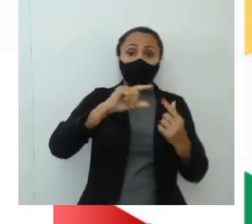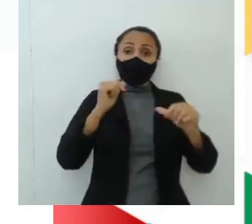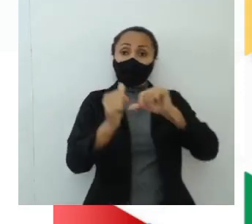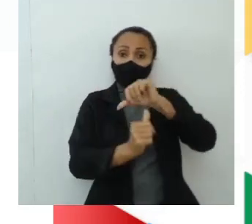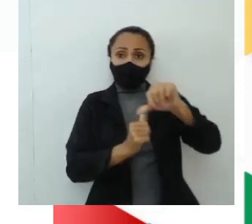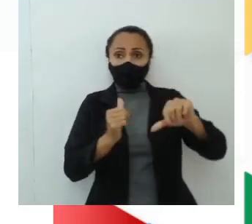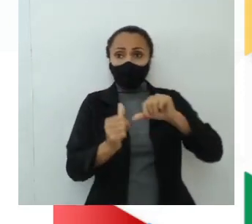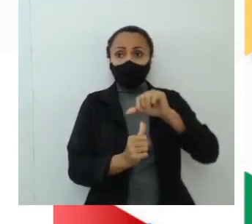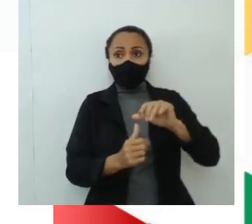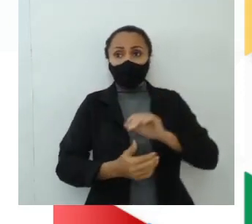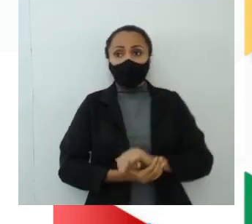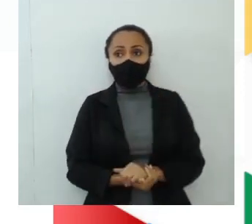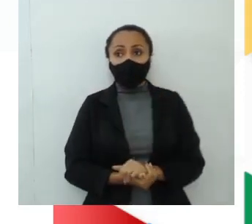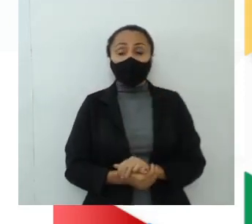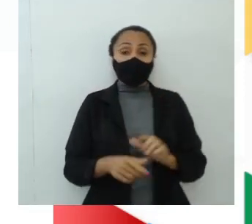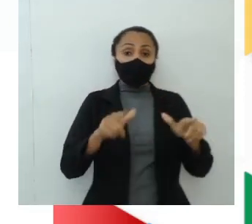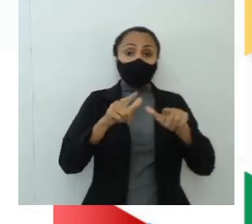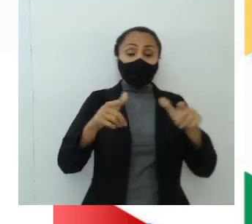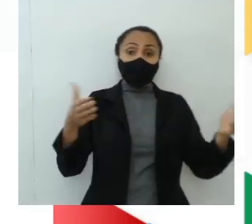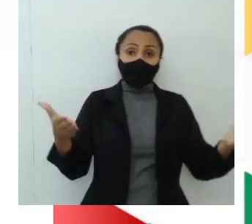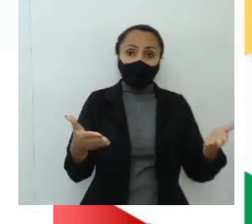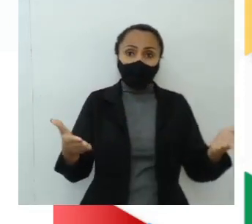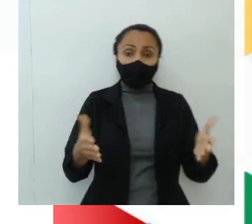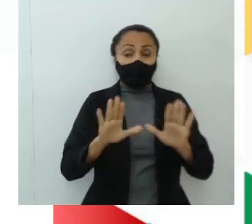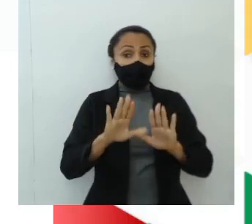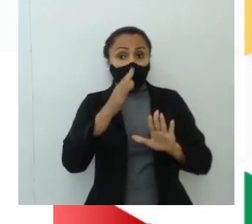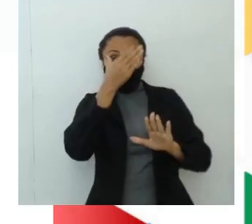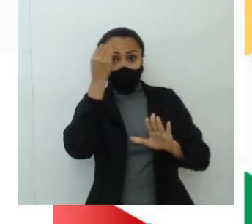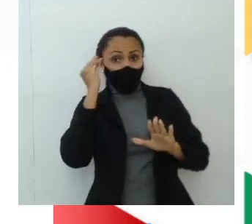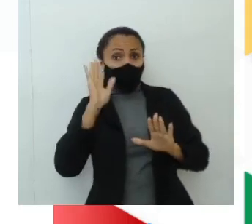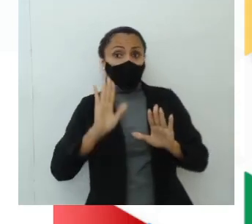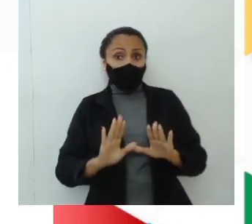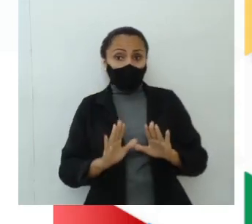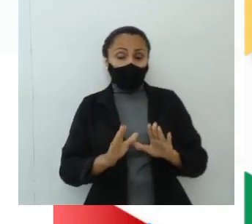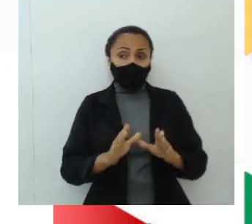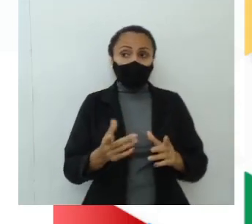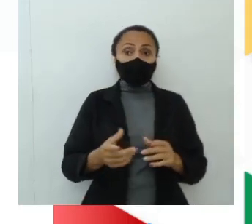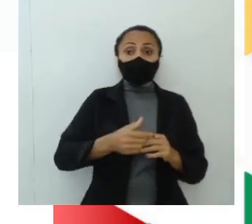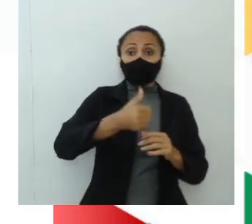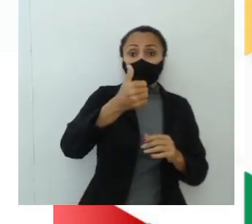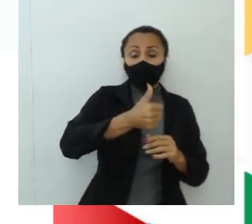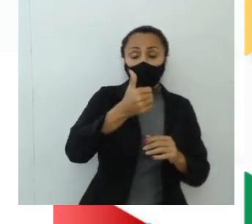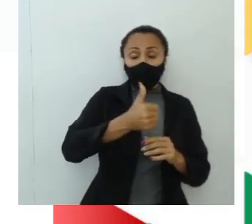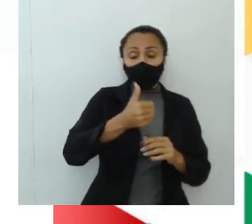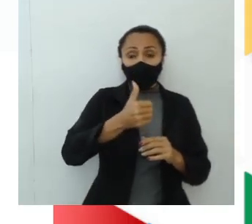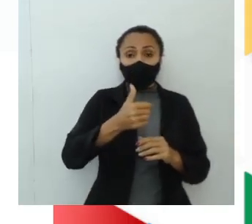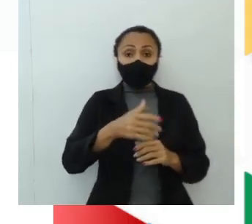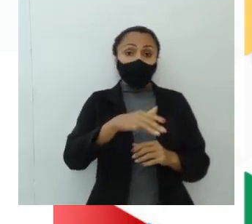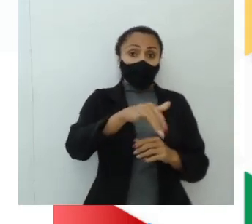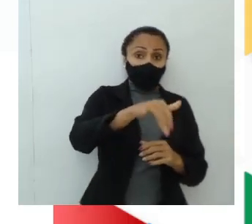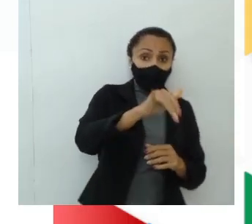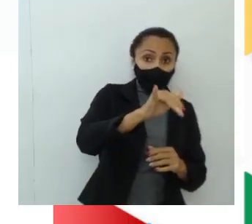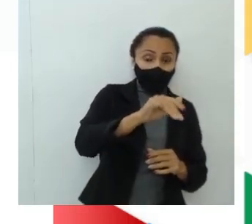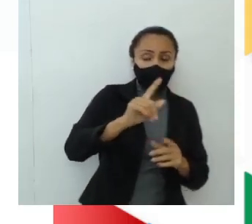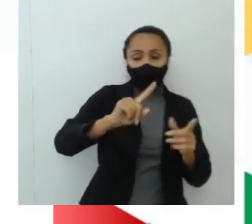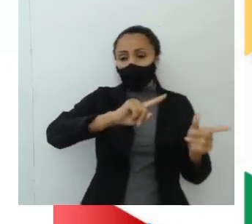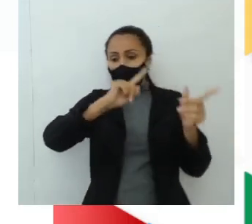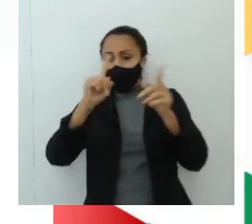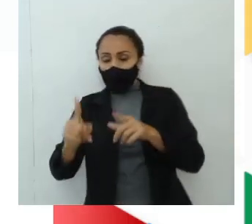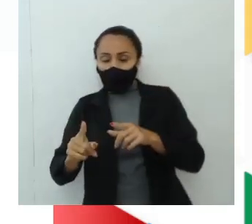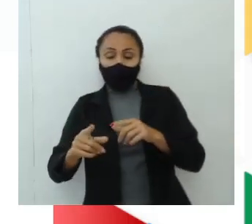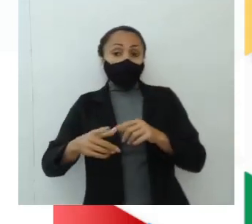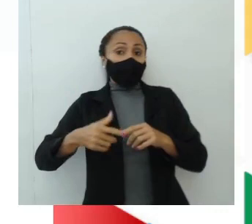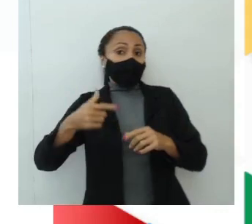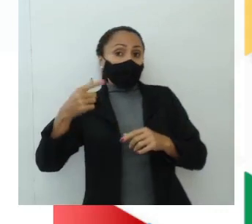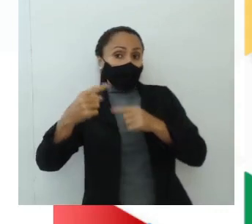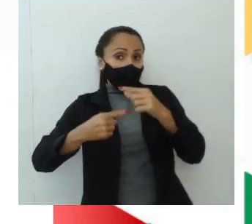transformações que a gente vai trabalhar agora, mas não esquece da ordem. Primeiro as abscissas, depois as ordenadas.